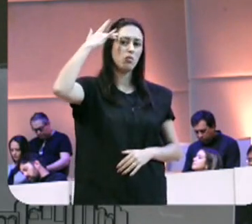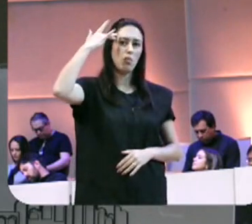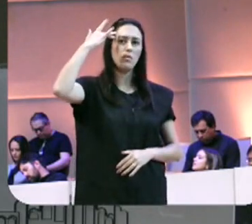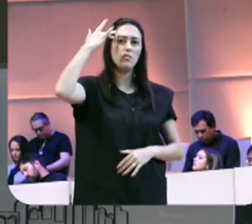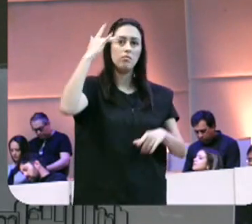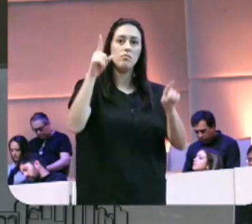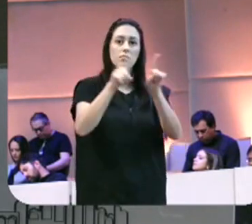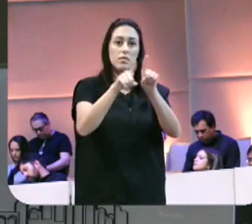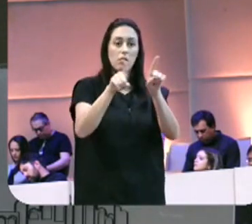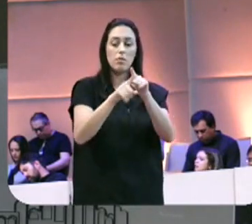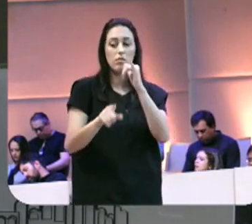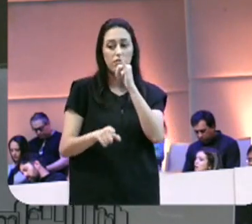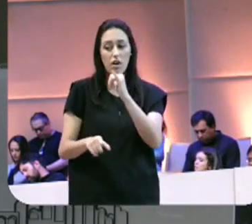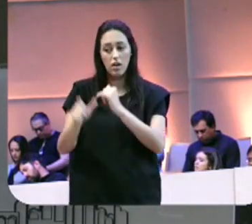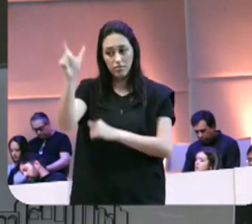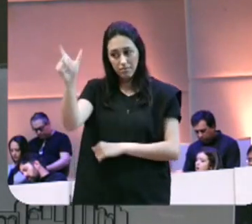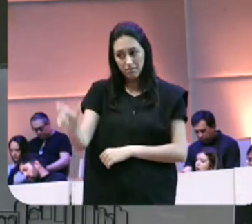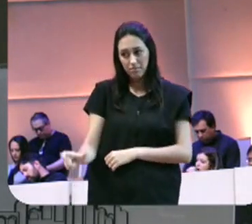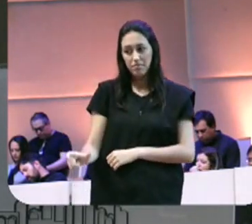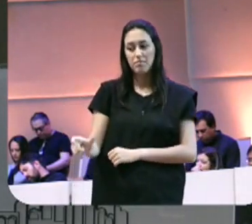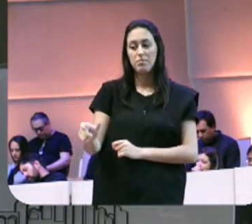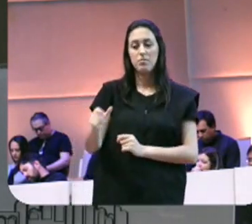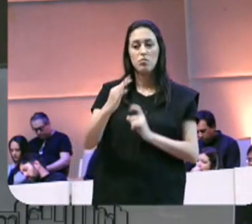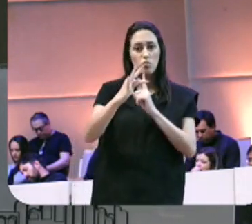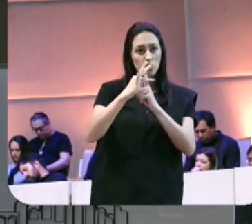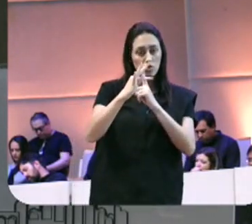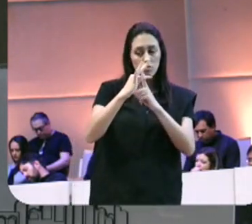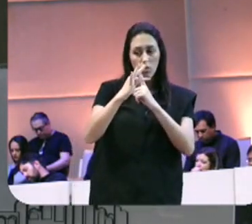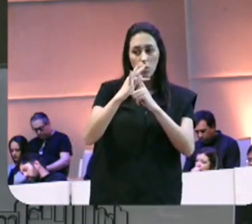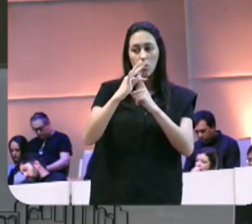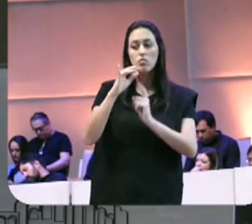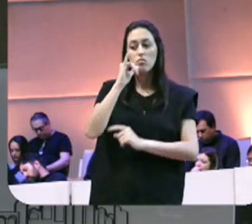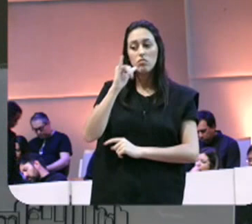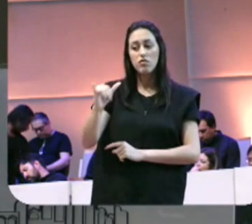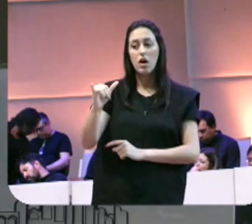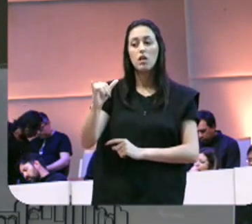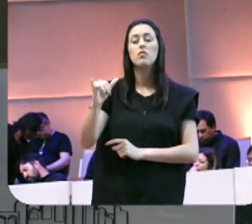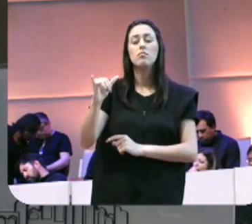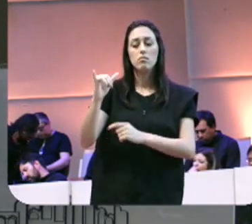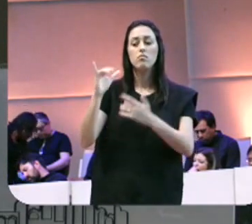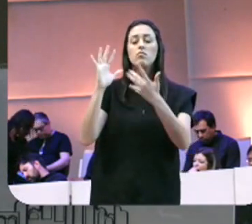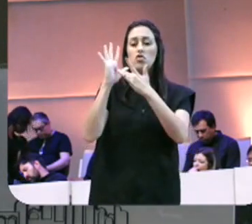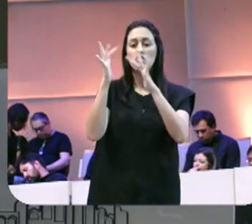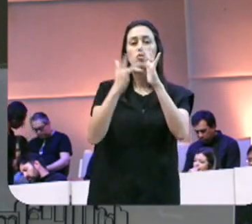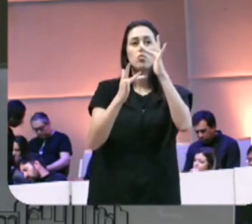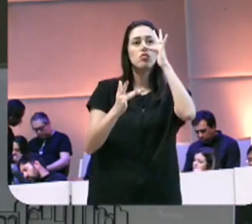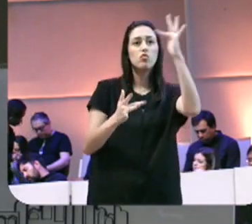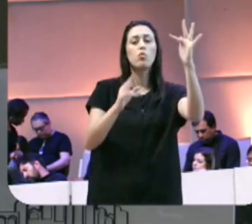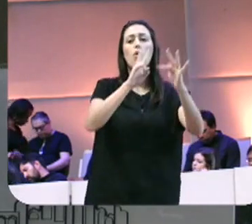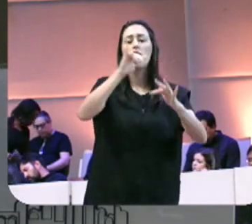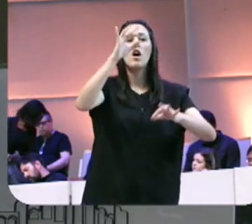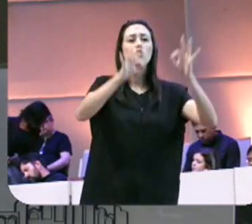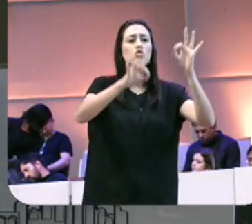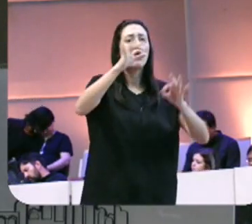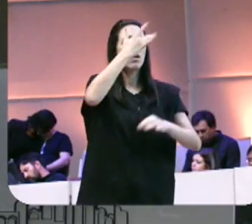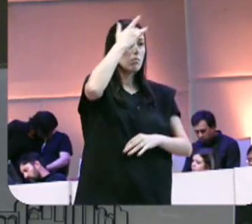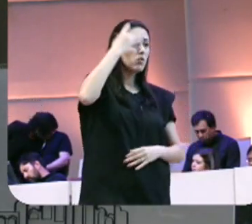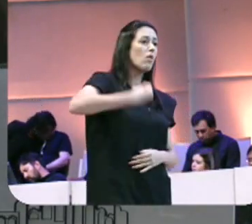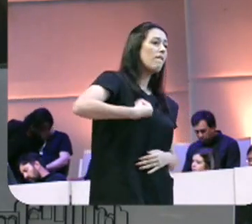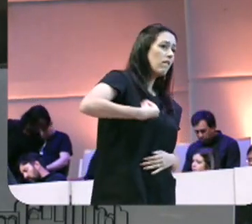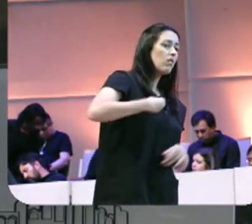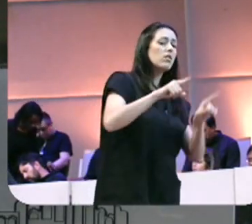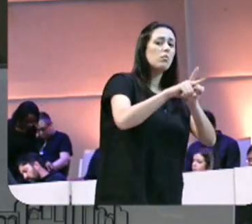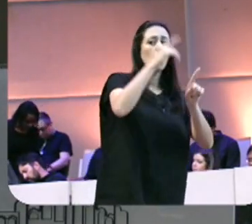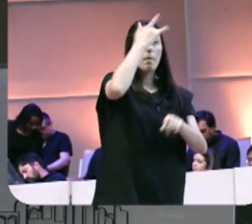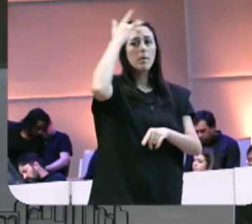a Timóteo ao fato de que Jesus julgará vivos e mortos. Sabe por que isso é tão sério para o